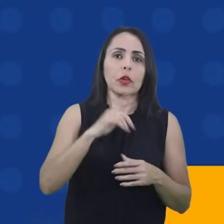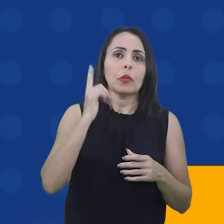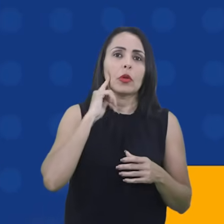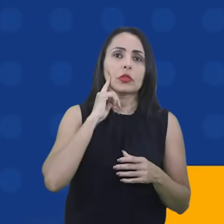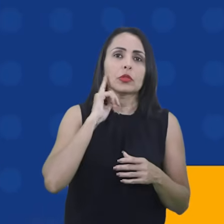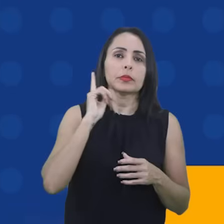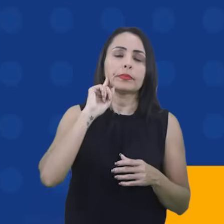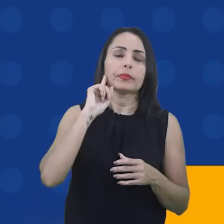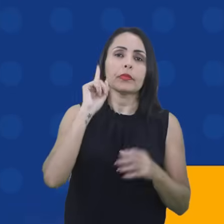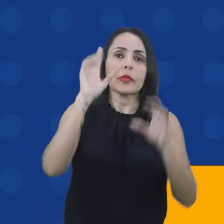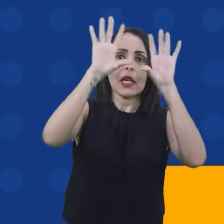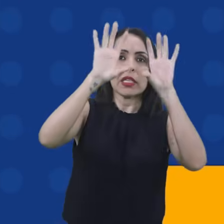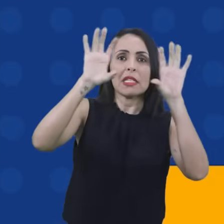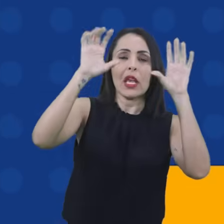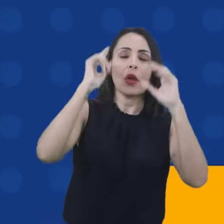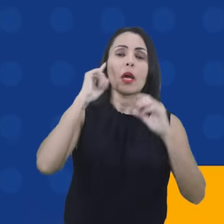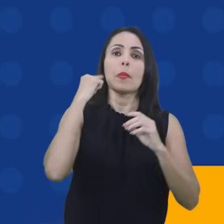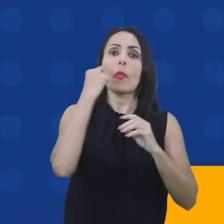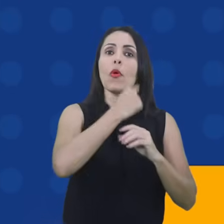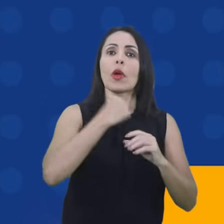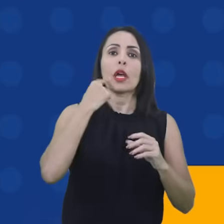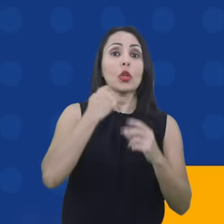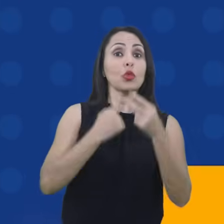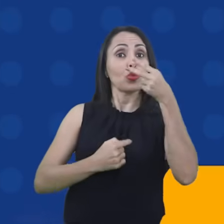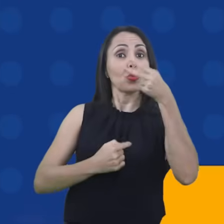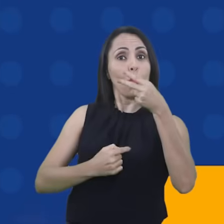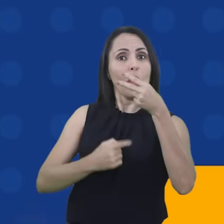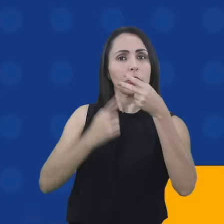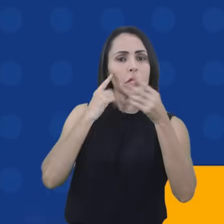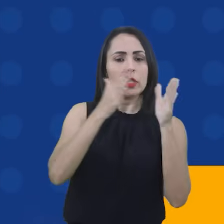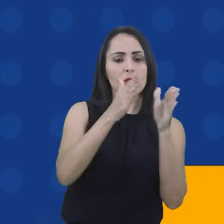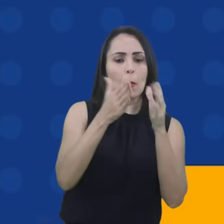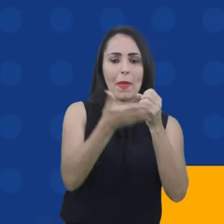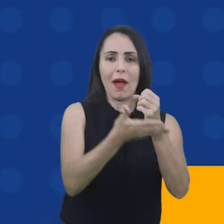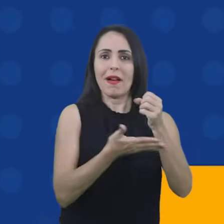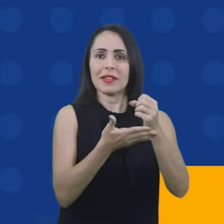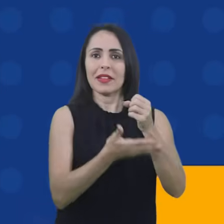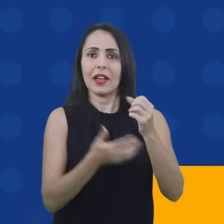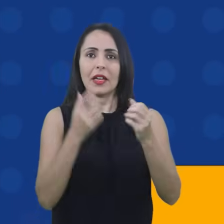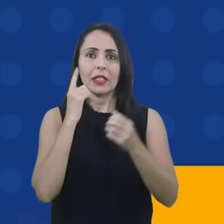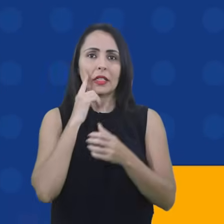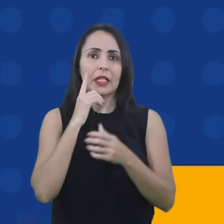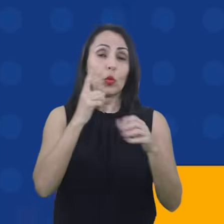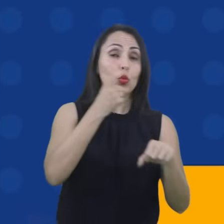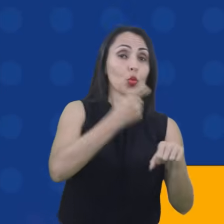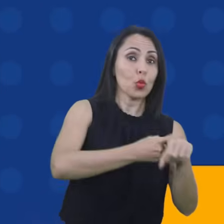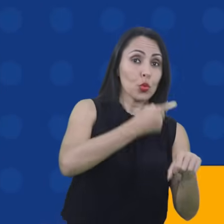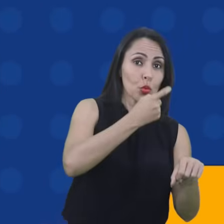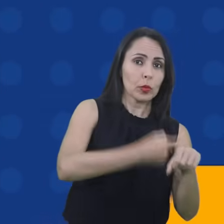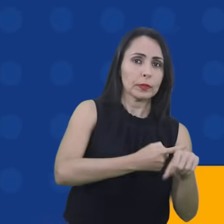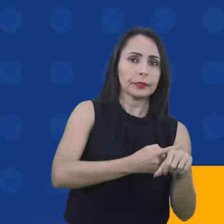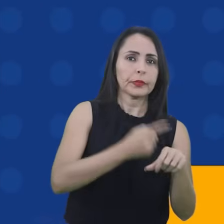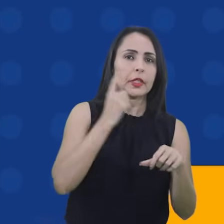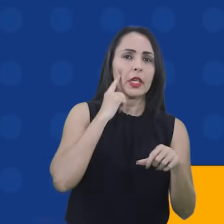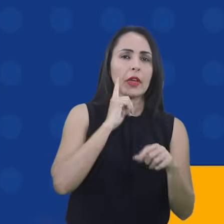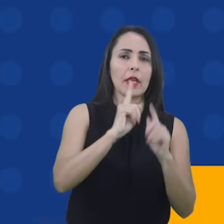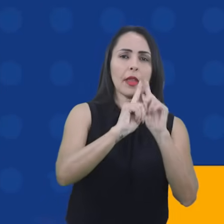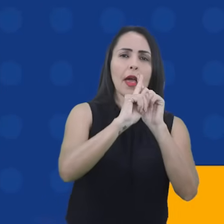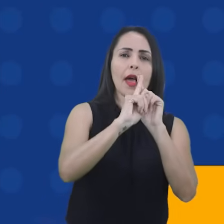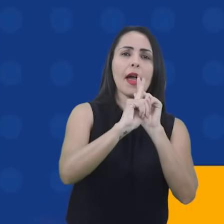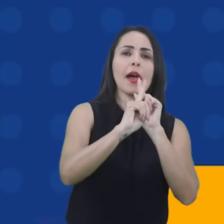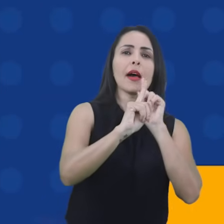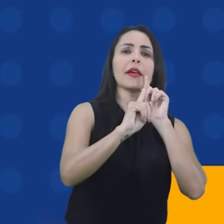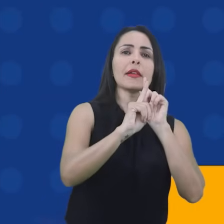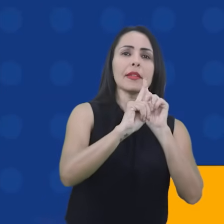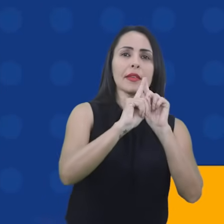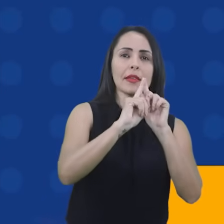boca, ele apresenta duas divisões, né, duas divisões básicas, né? Temos o palato duro, né, que vai até essa linha aí, até o